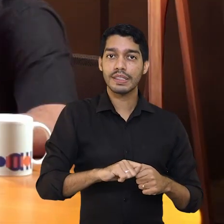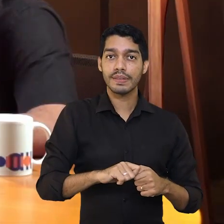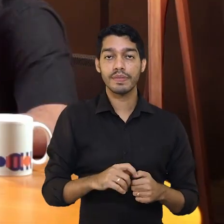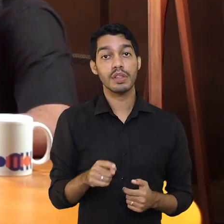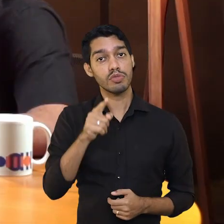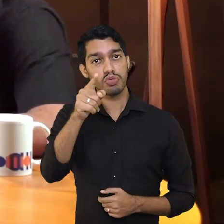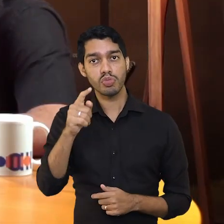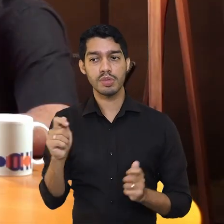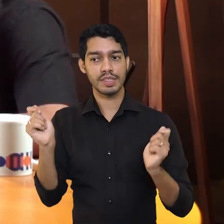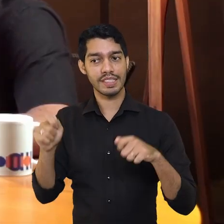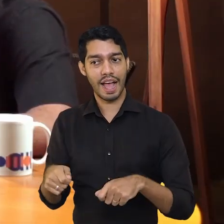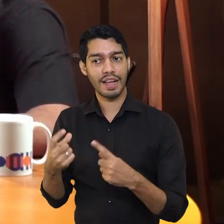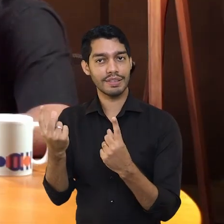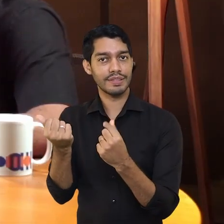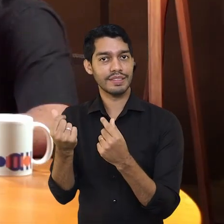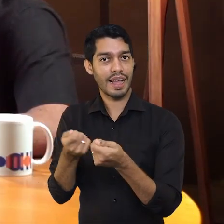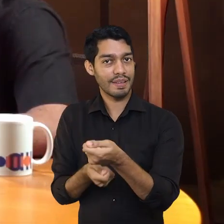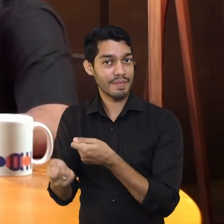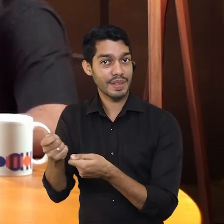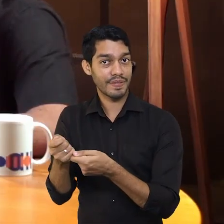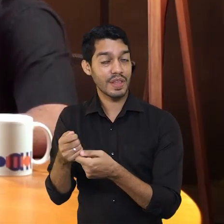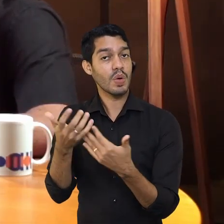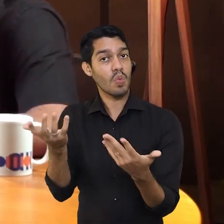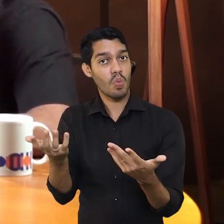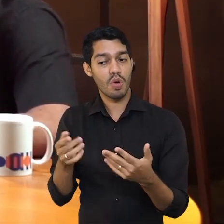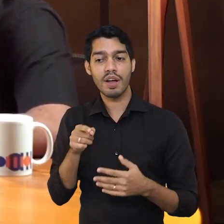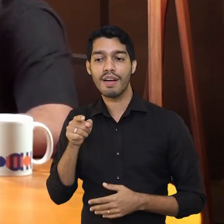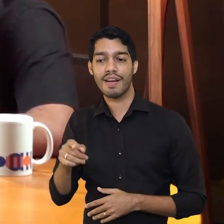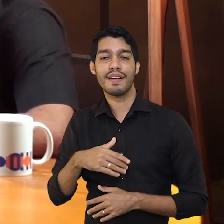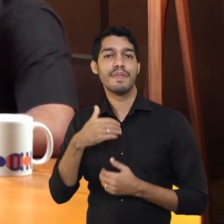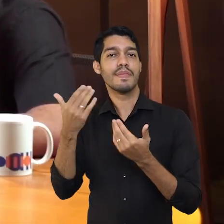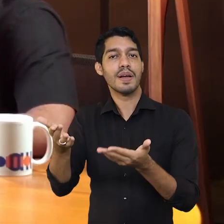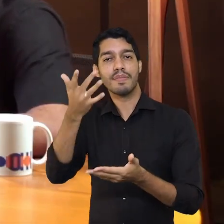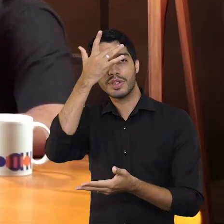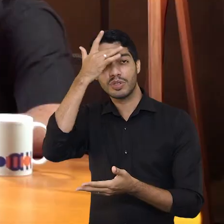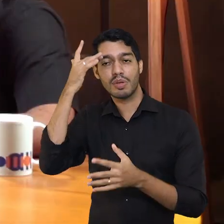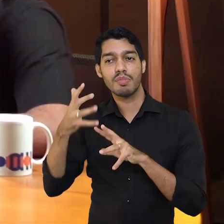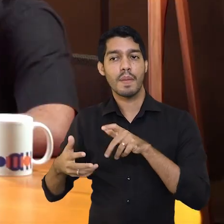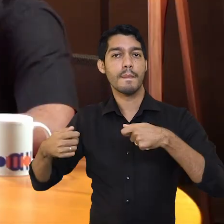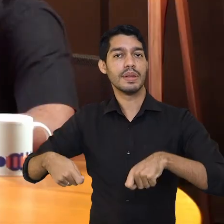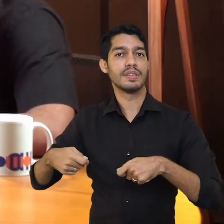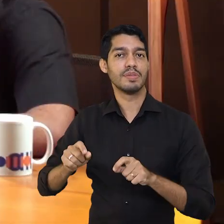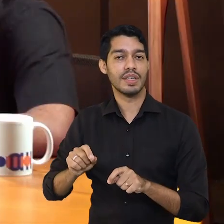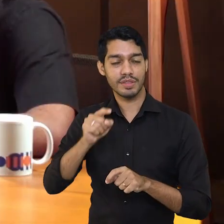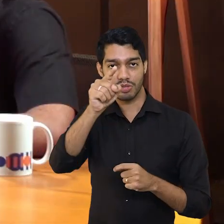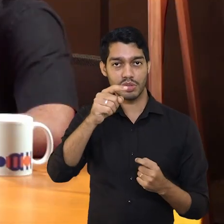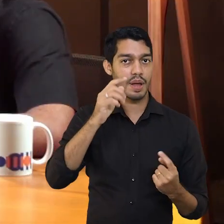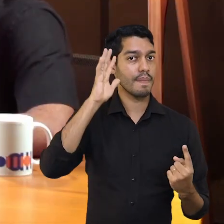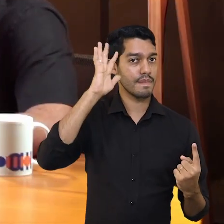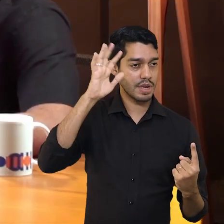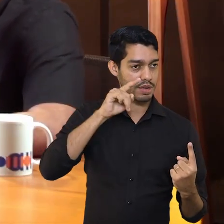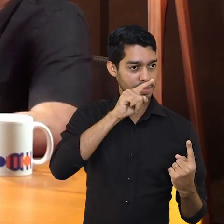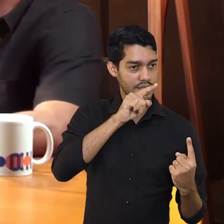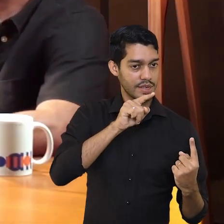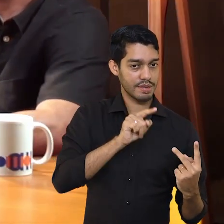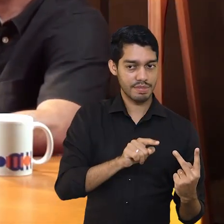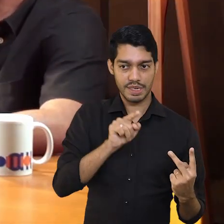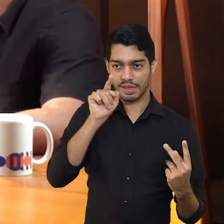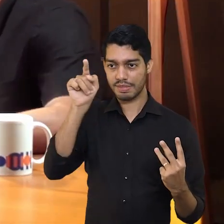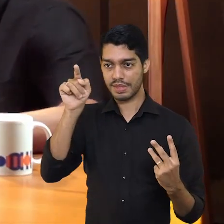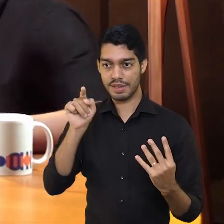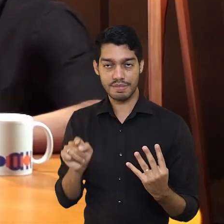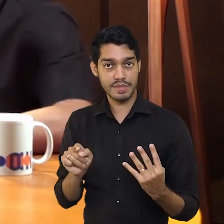que você poderia ganhar dinheiro fazendo e aquilo que o mundo precisa que você faça. E aí, quando você começa a pensar nessas coisas que tem a ver com paixão,